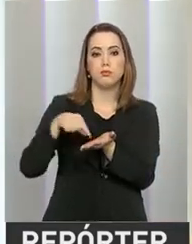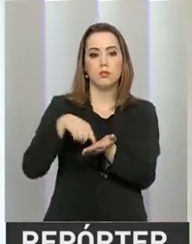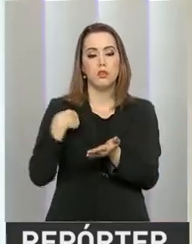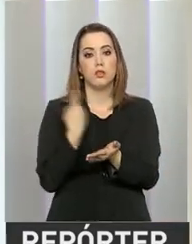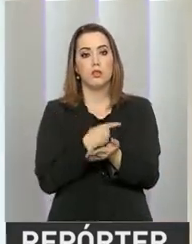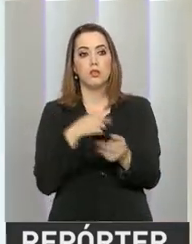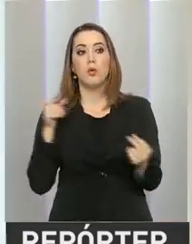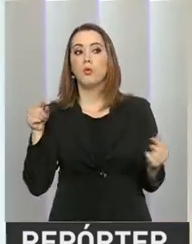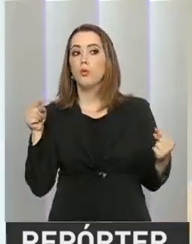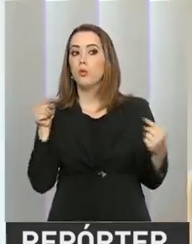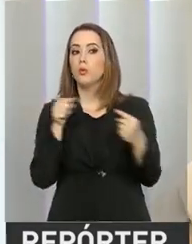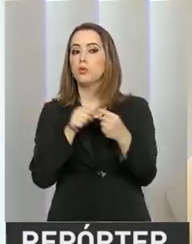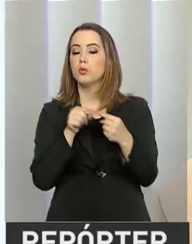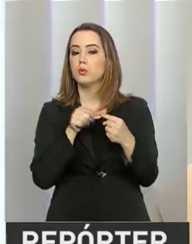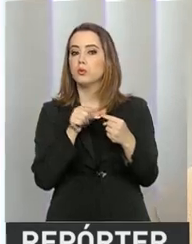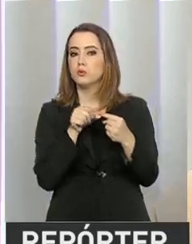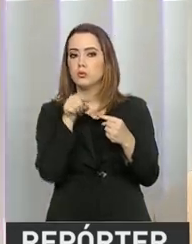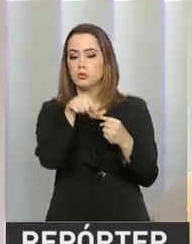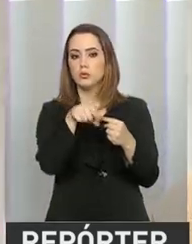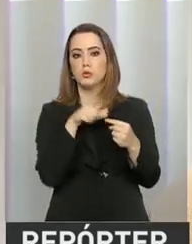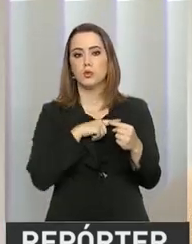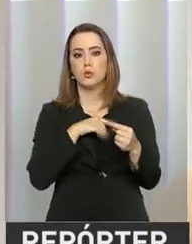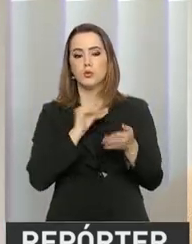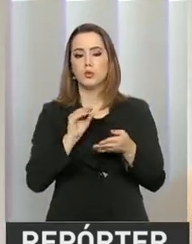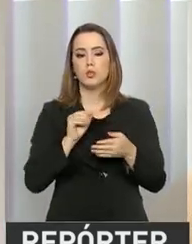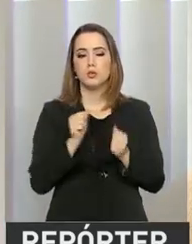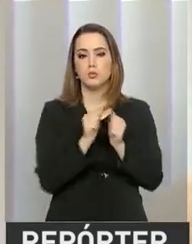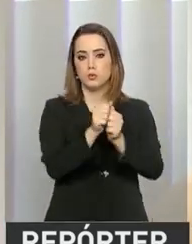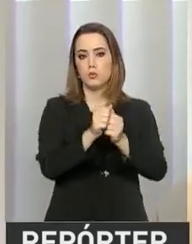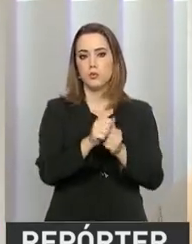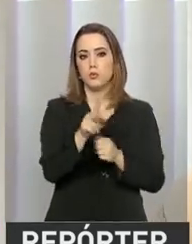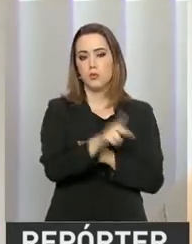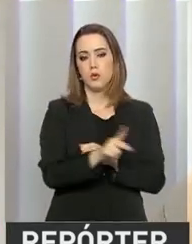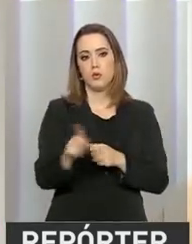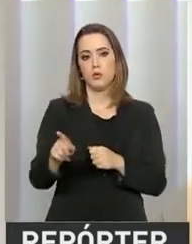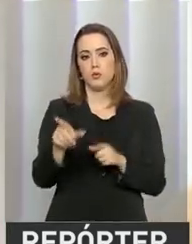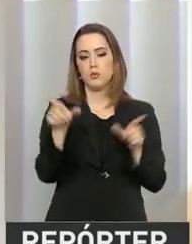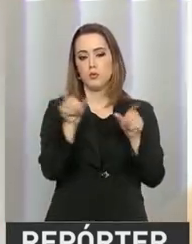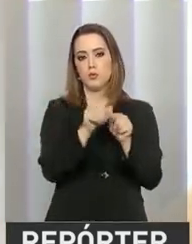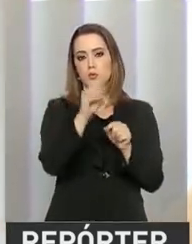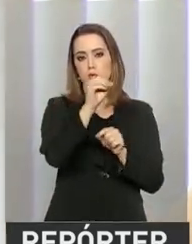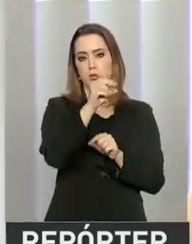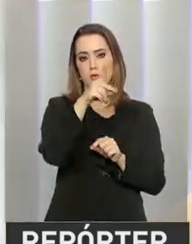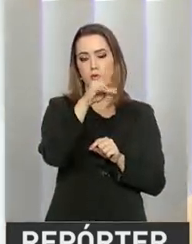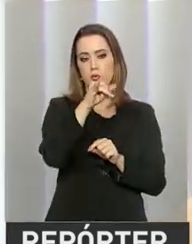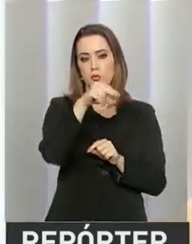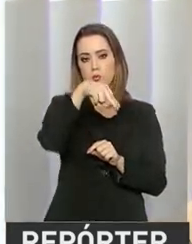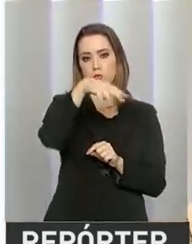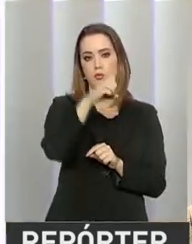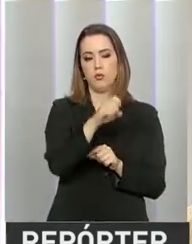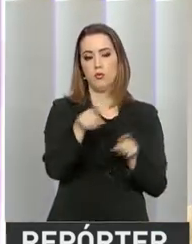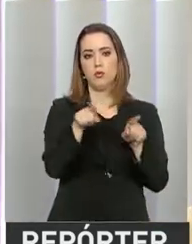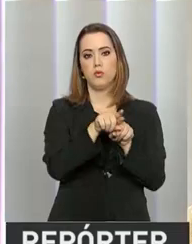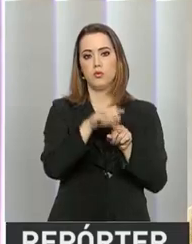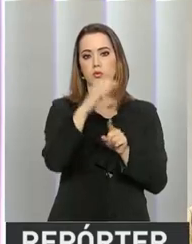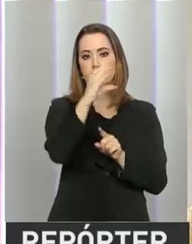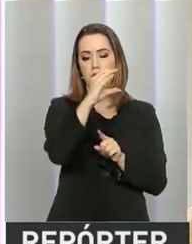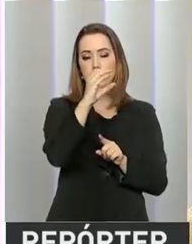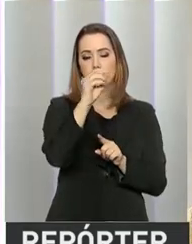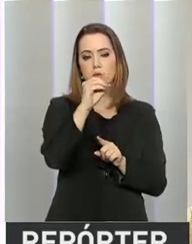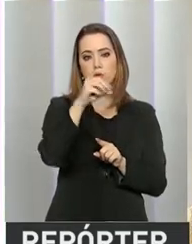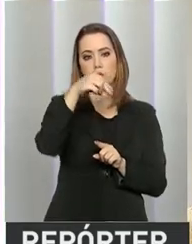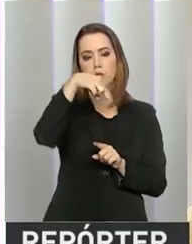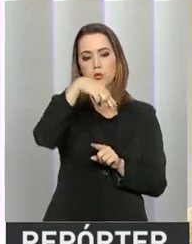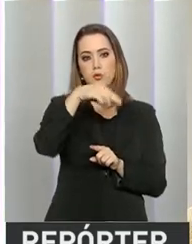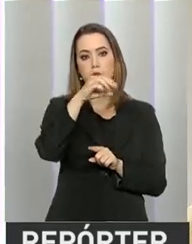undime que é a união nacional dos dirigentes municipais de ensino e também com o conced que é o conselho dos secretários